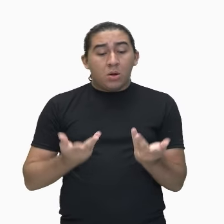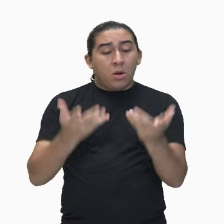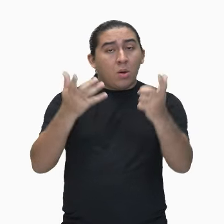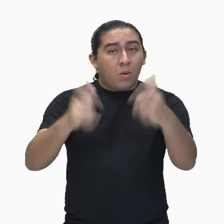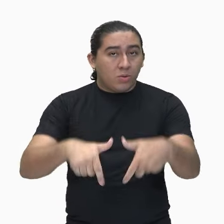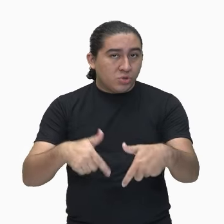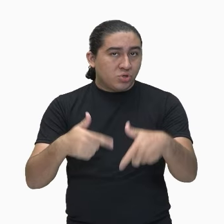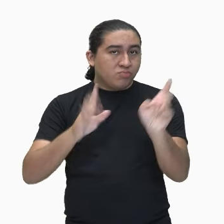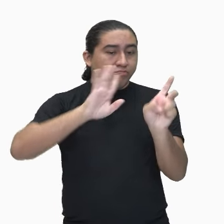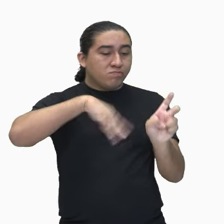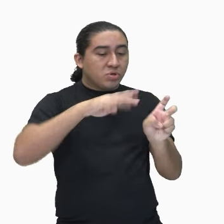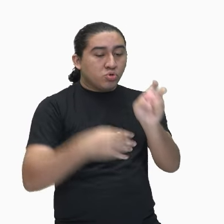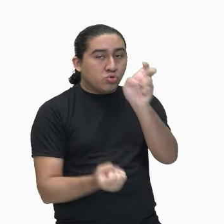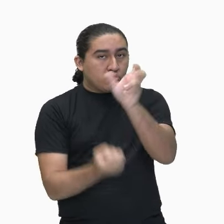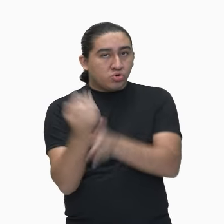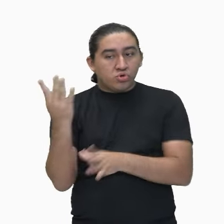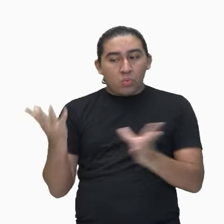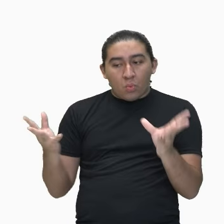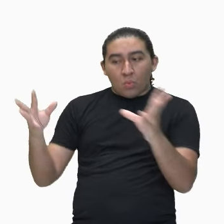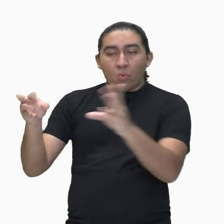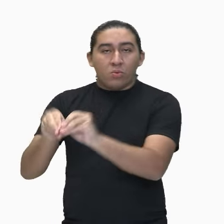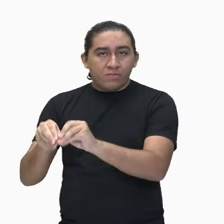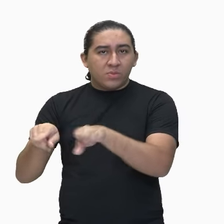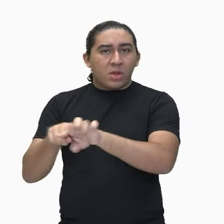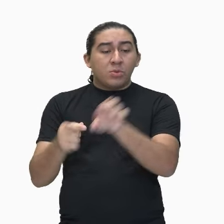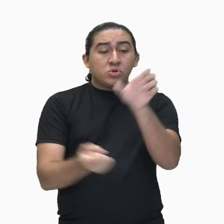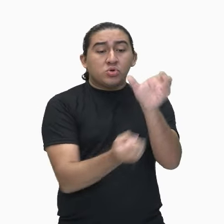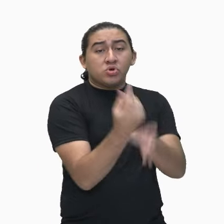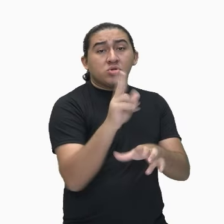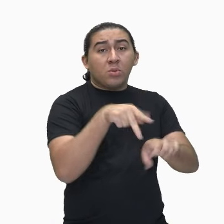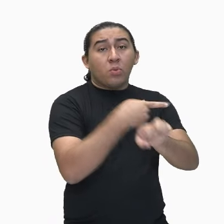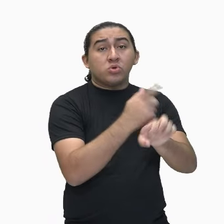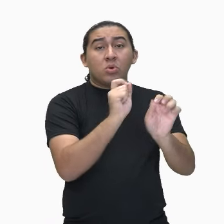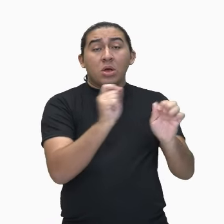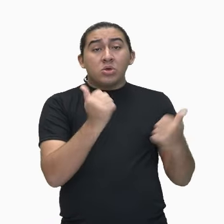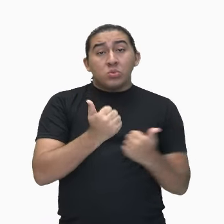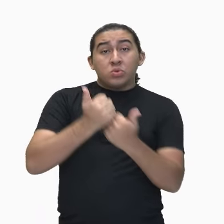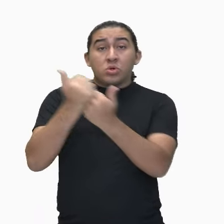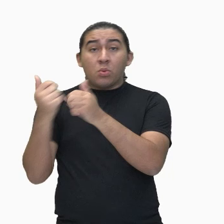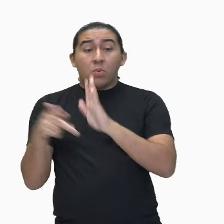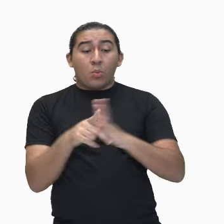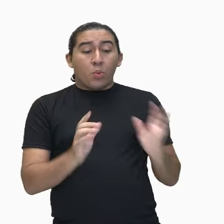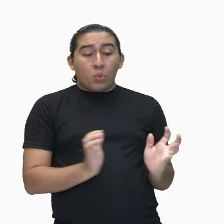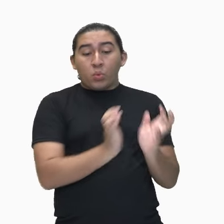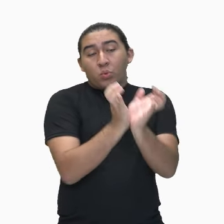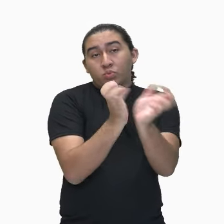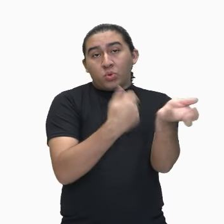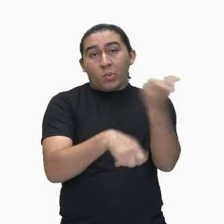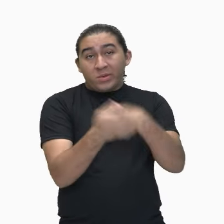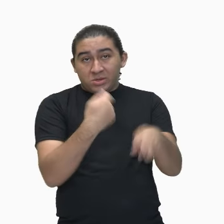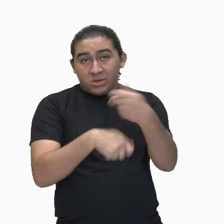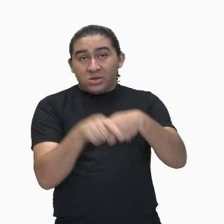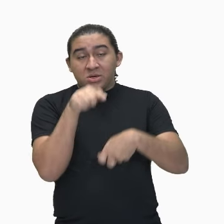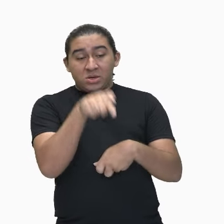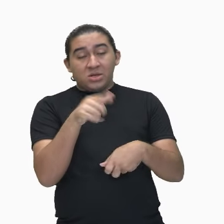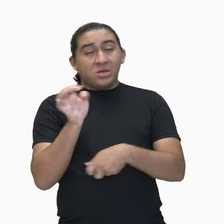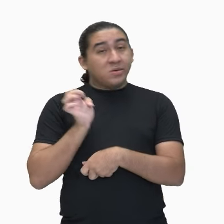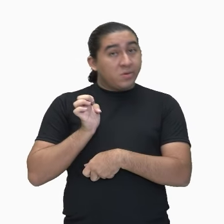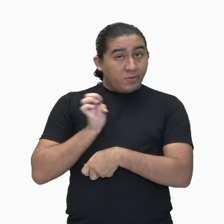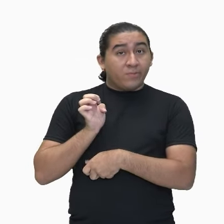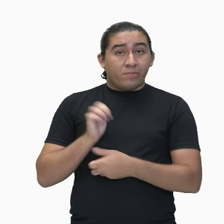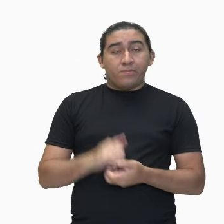mitos foram criados, tá? E surgiu o quê? Uma classe de comerciantes ricos